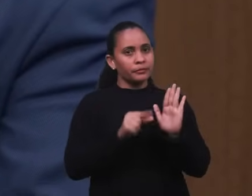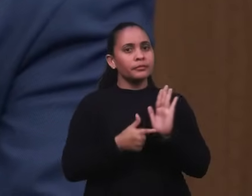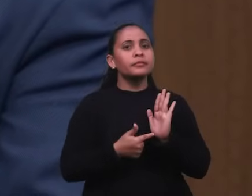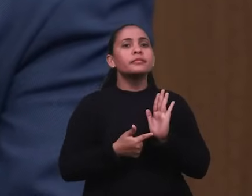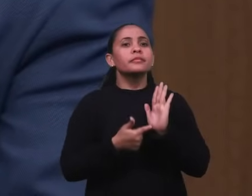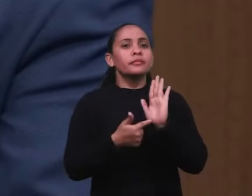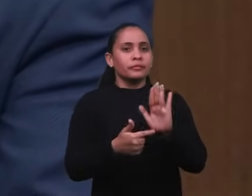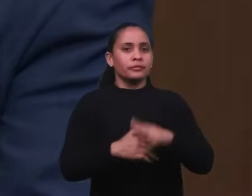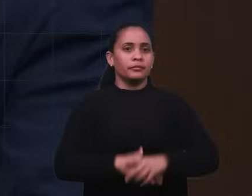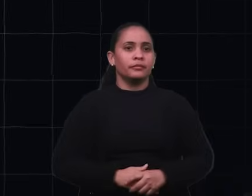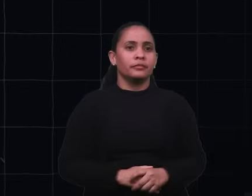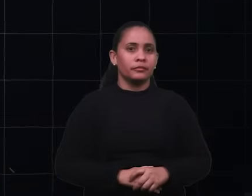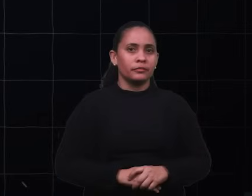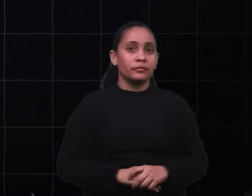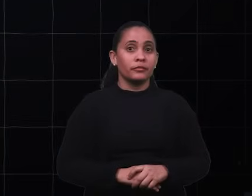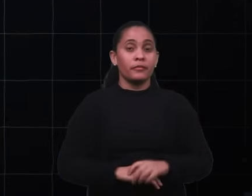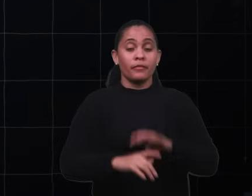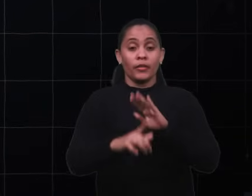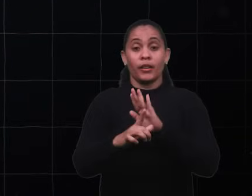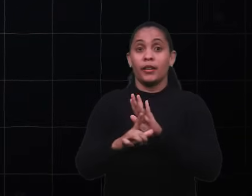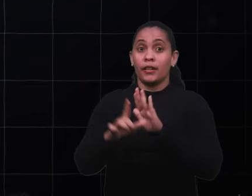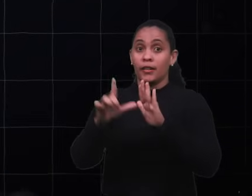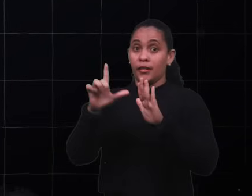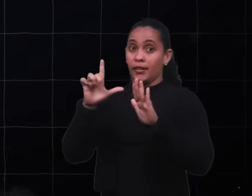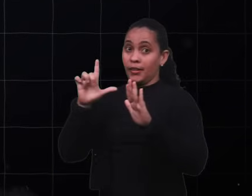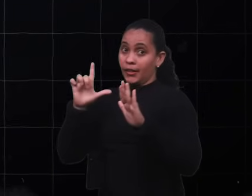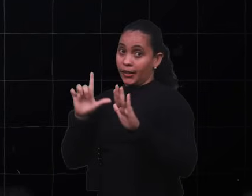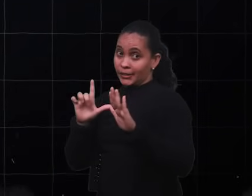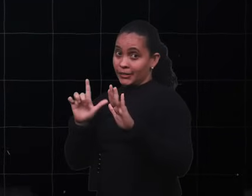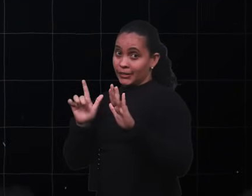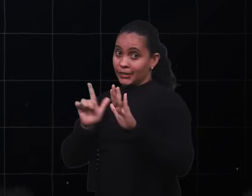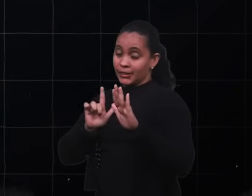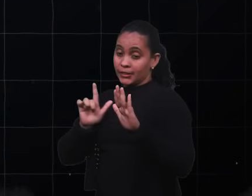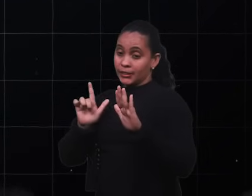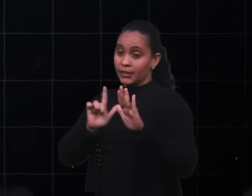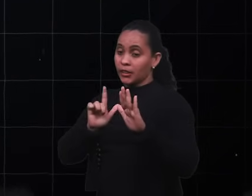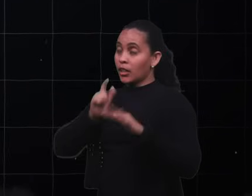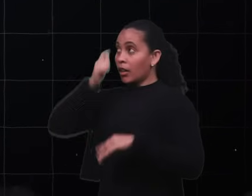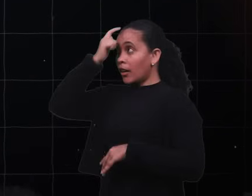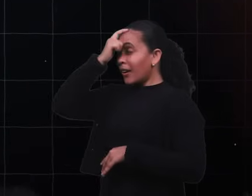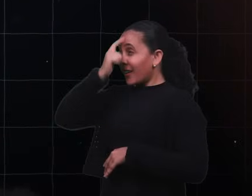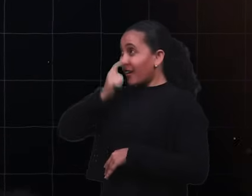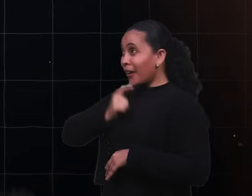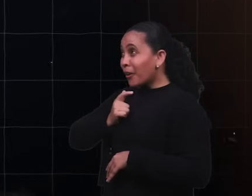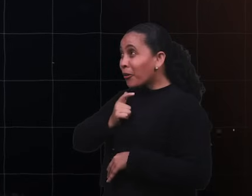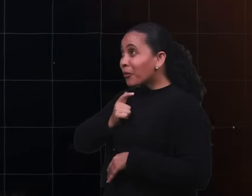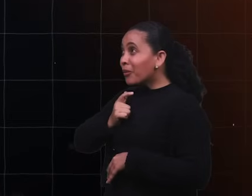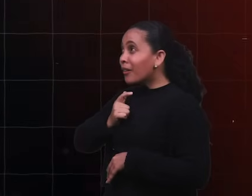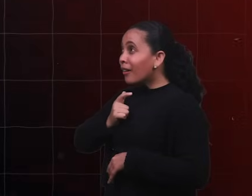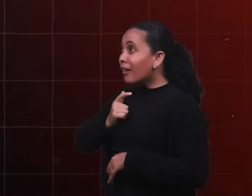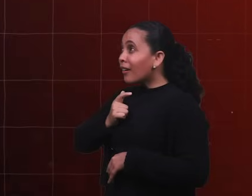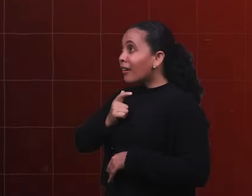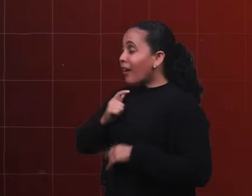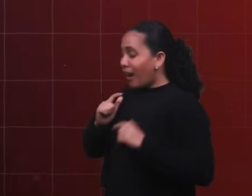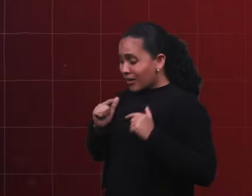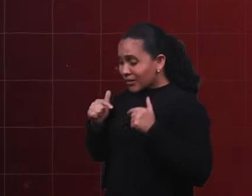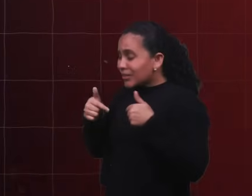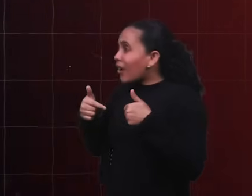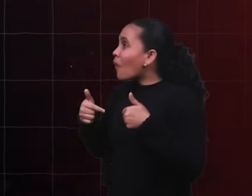assim, antes que haja uma palavra na minha língua. Então, o Senhor